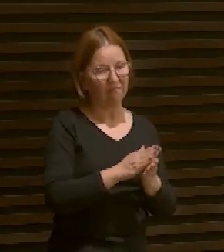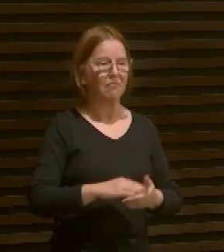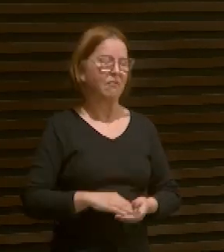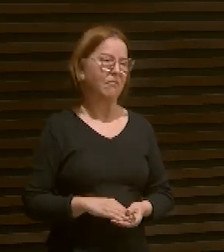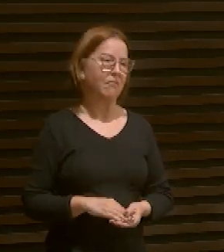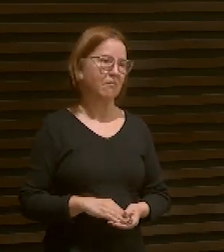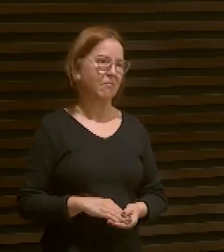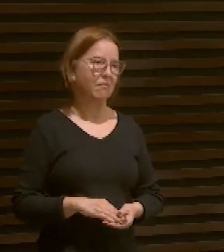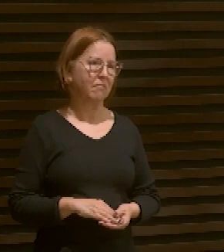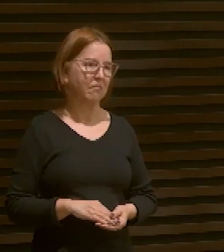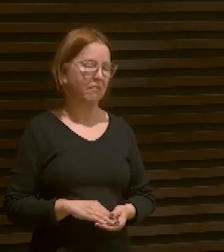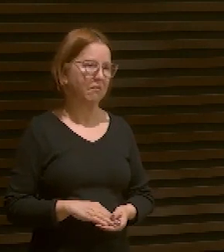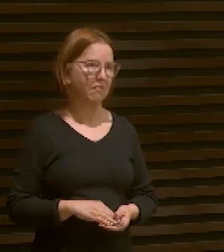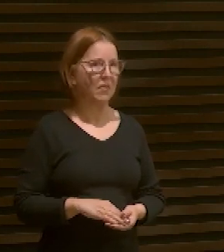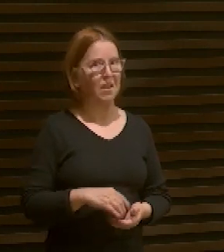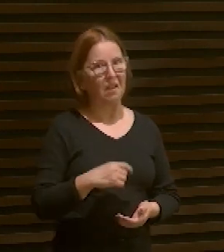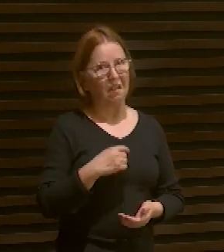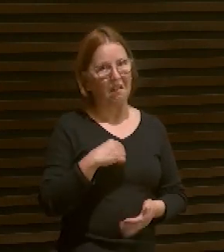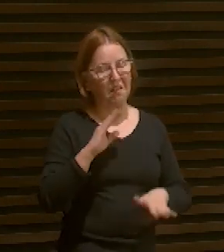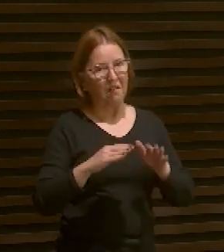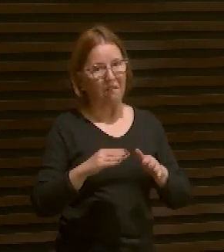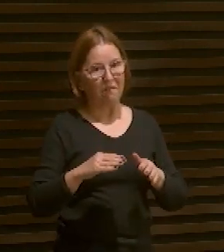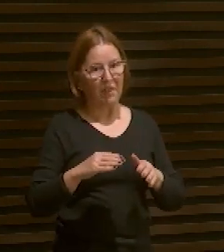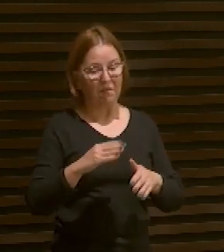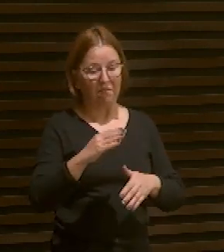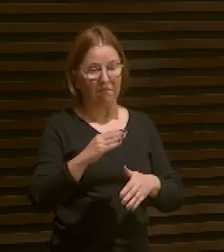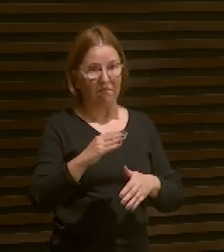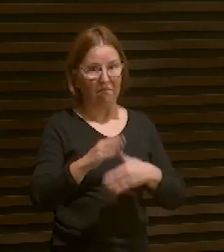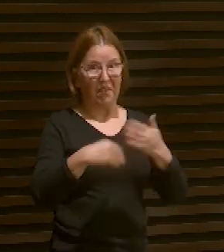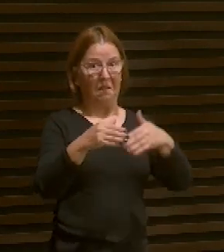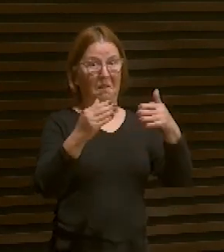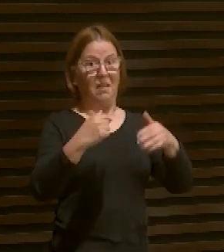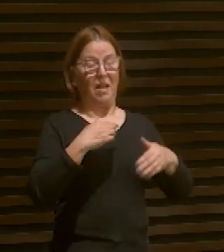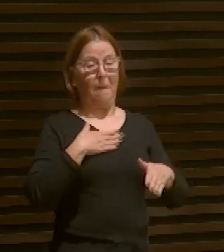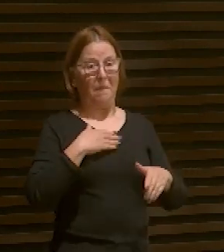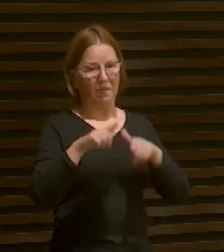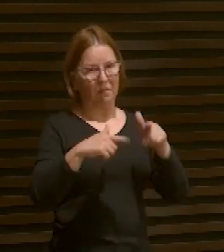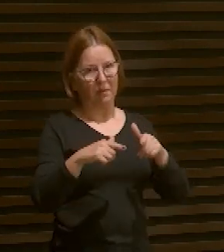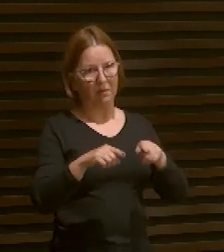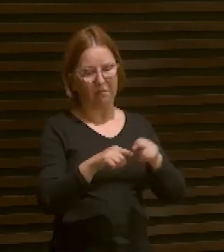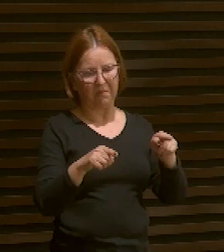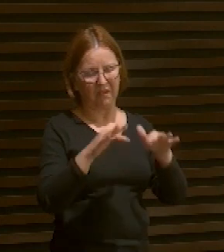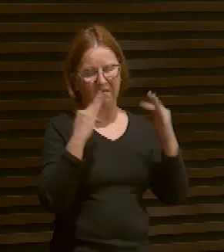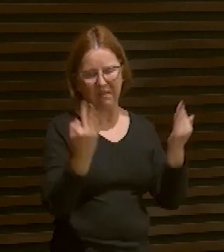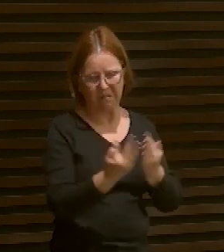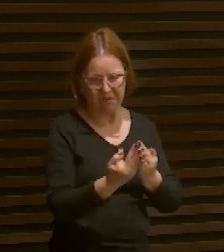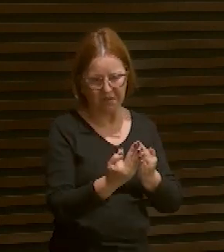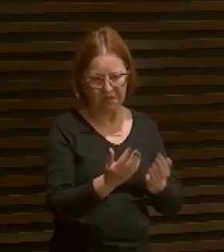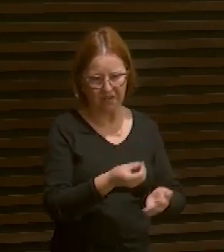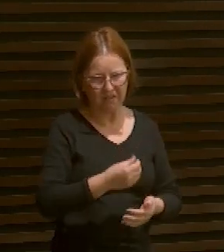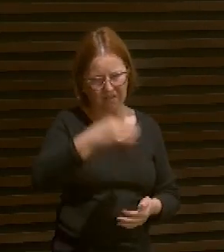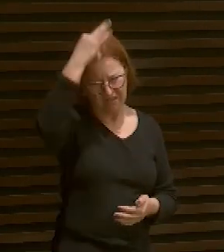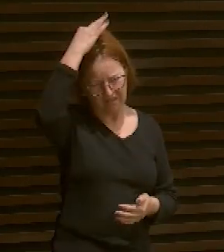Eu sou uma pessoa próspera no meu trabalho, mas na minha família, na minha vida espiritual, no meu